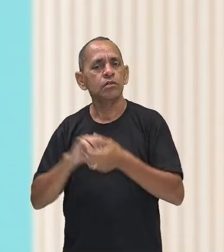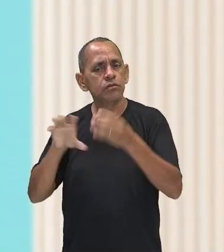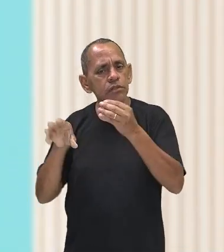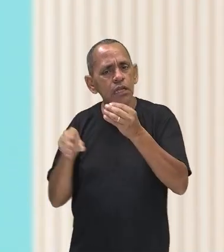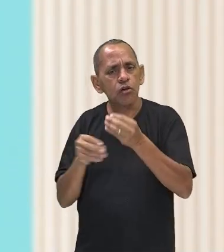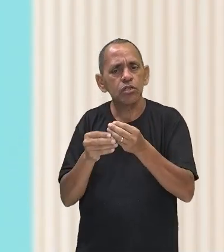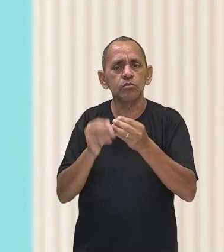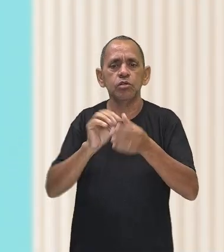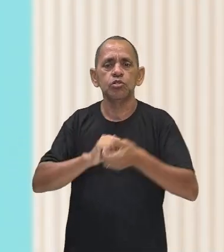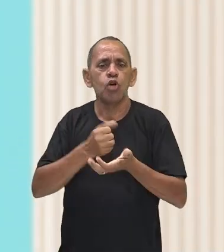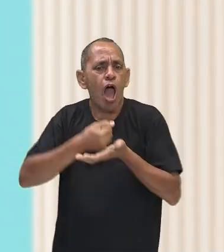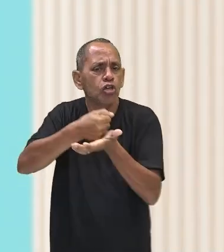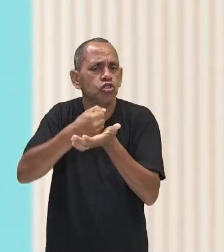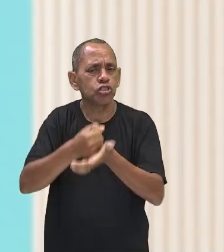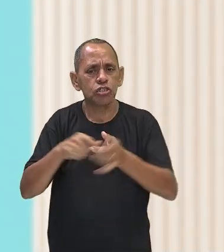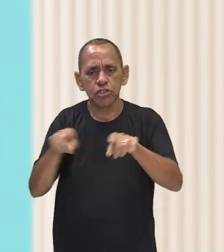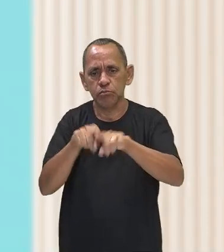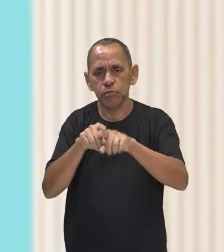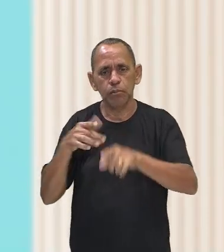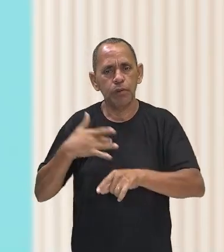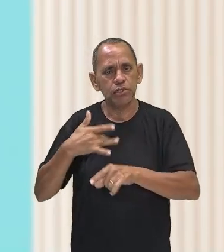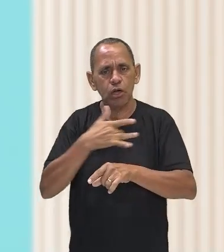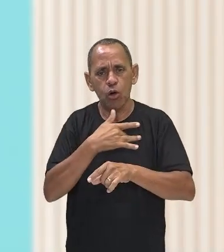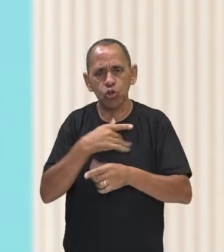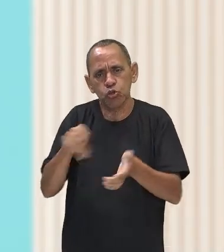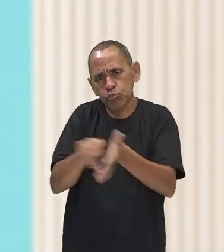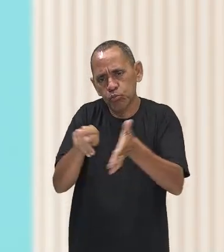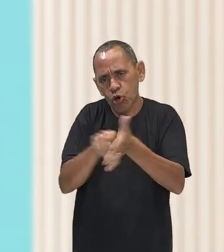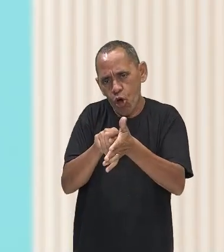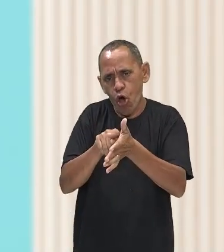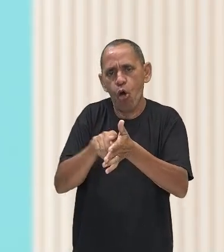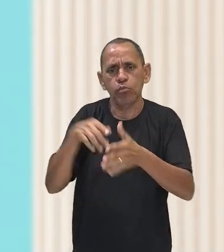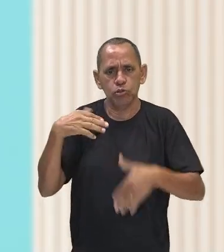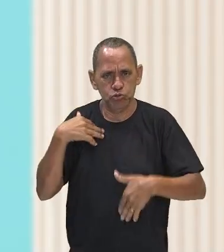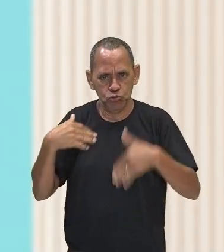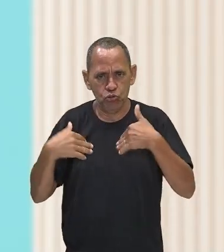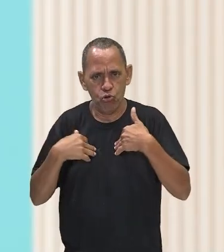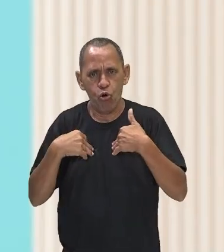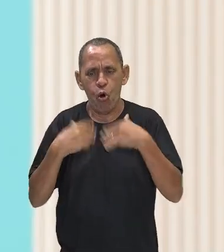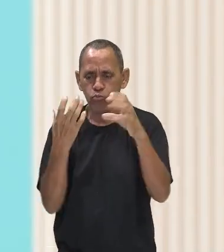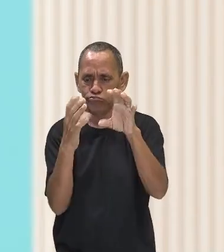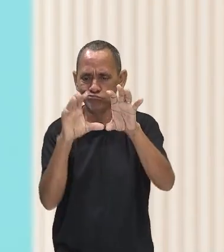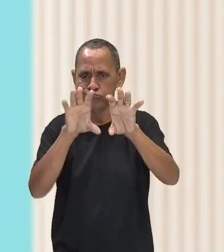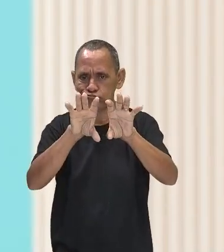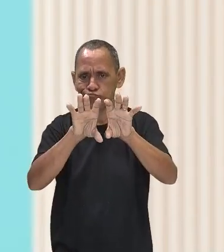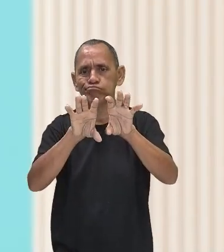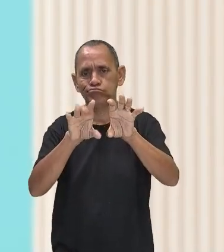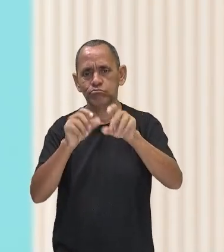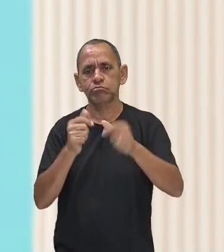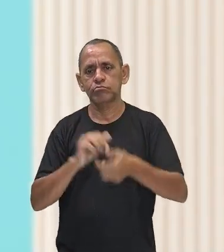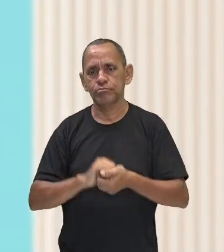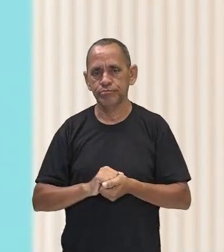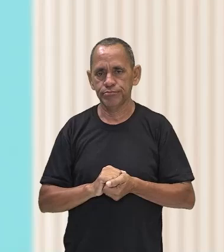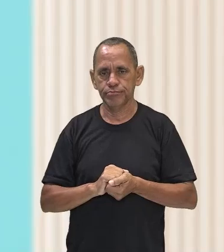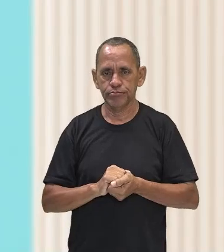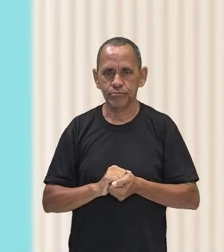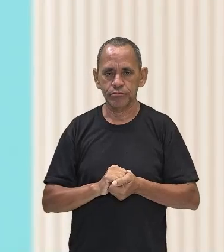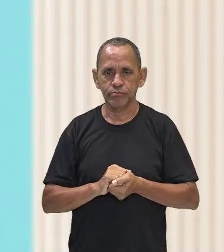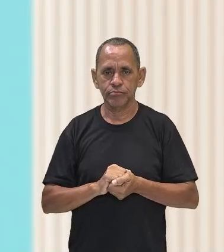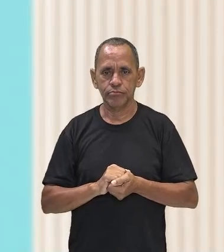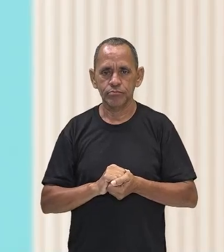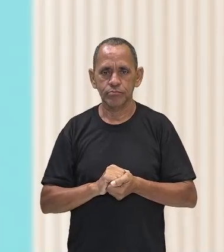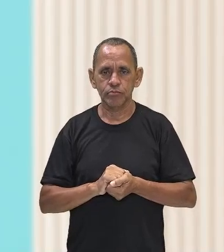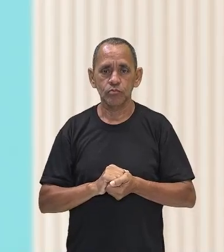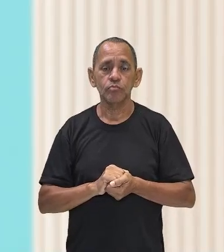a o a saúde e a estética também da sua região glúteo agora a parte